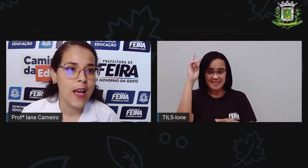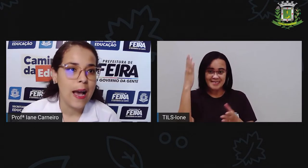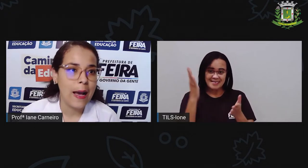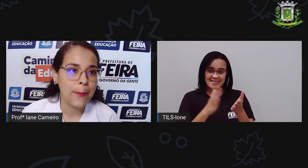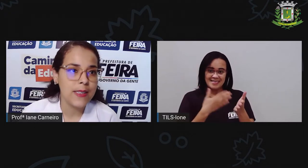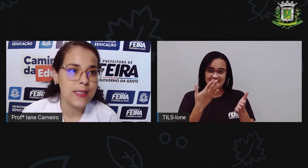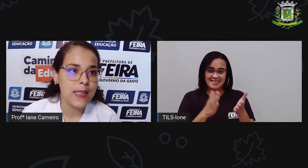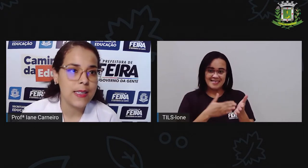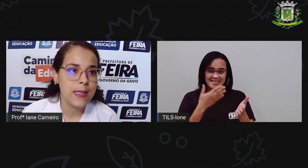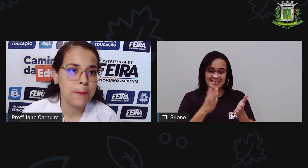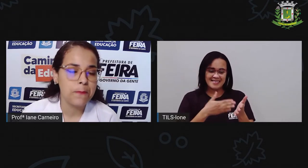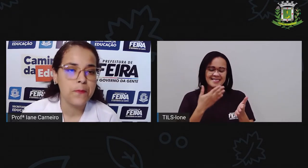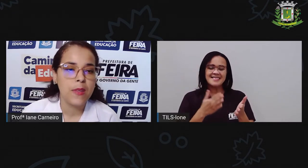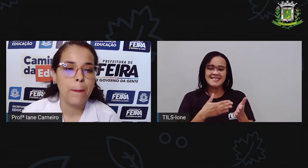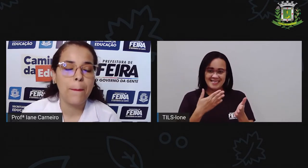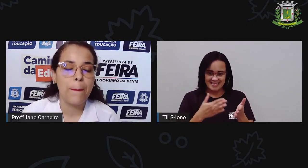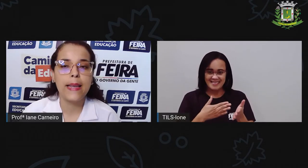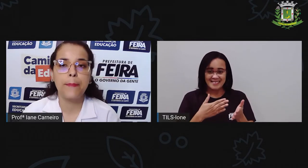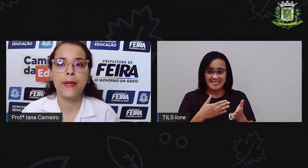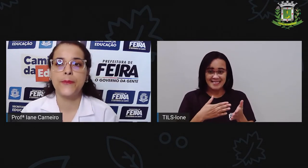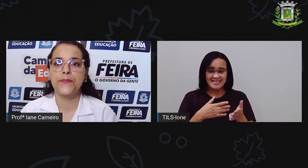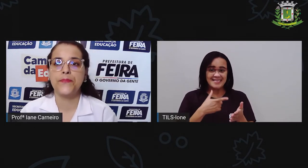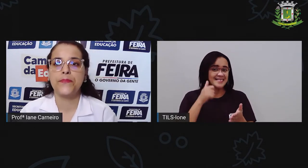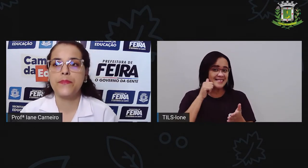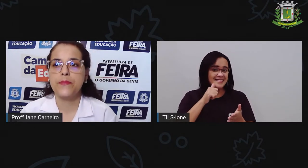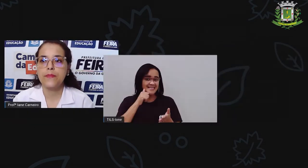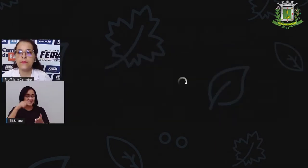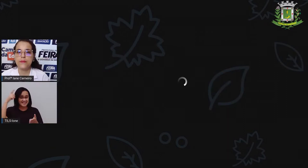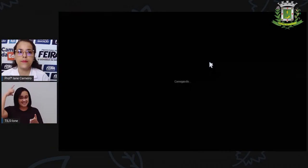a Princesa Maribel.